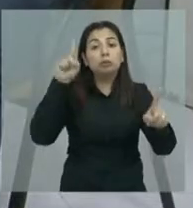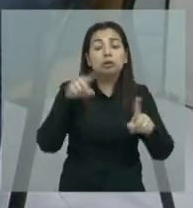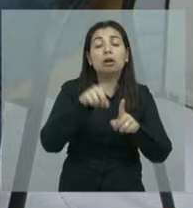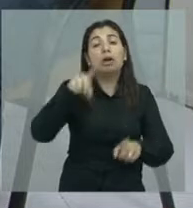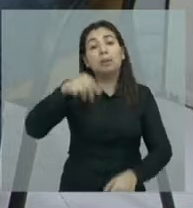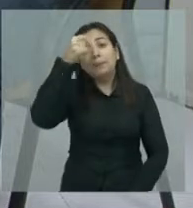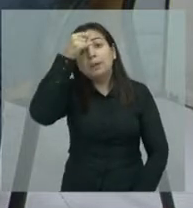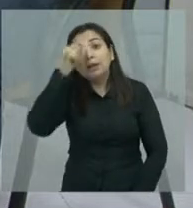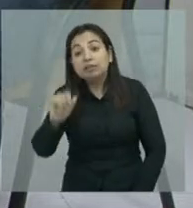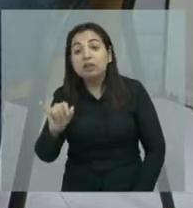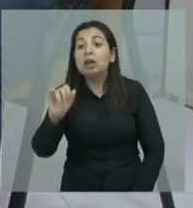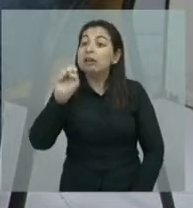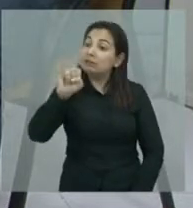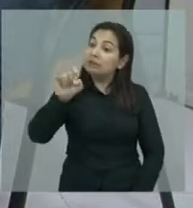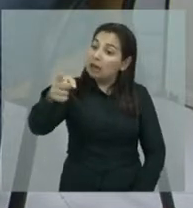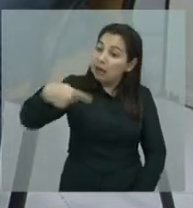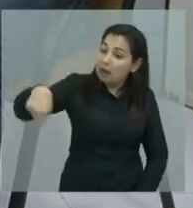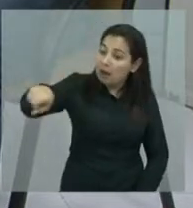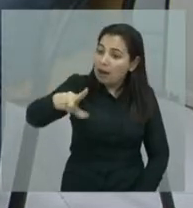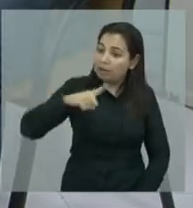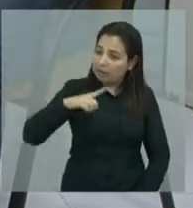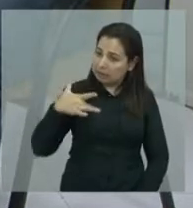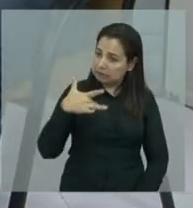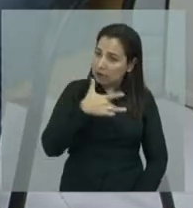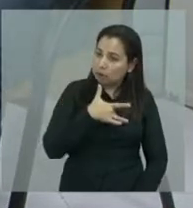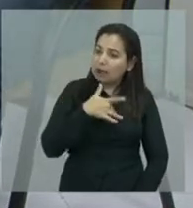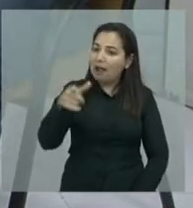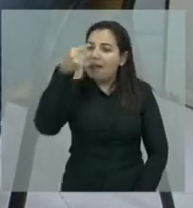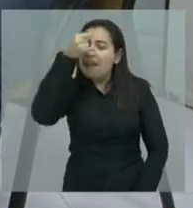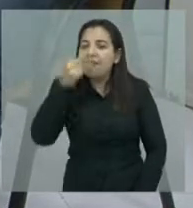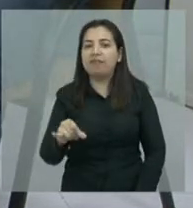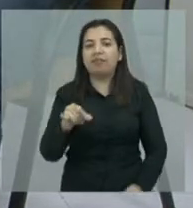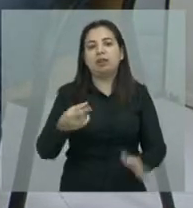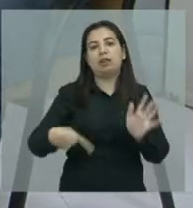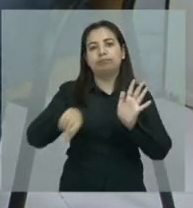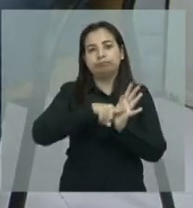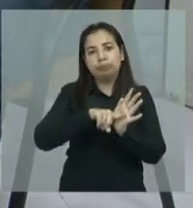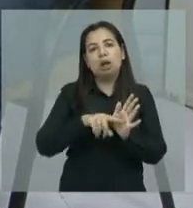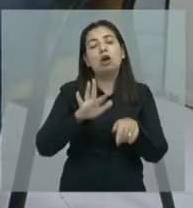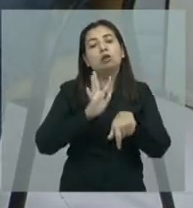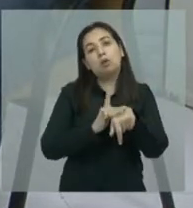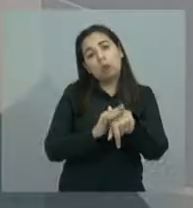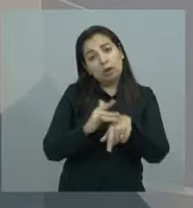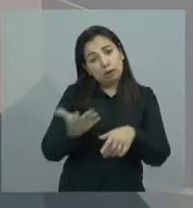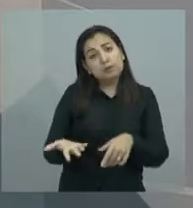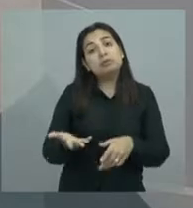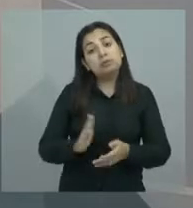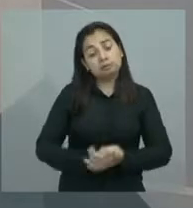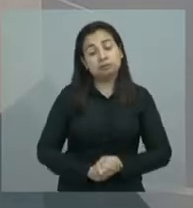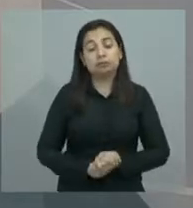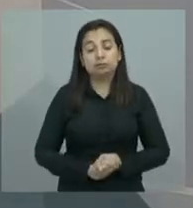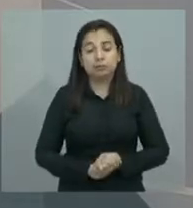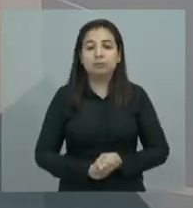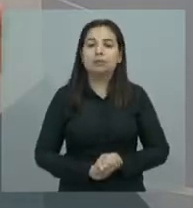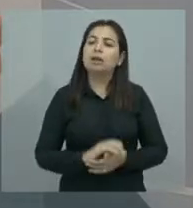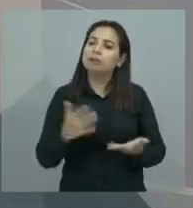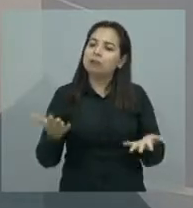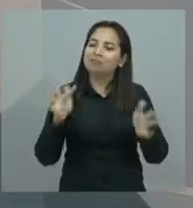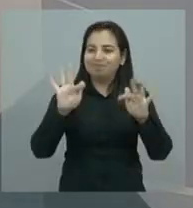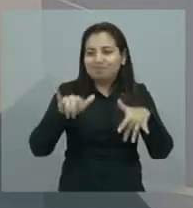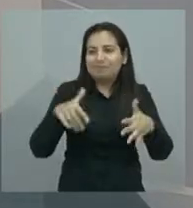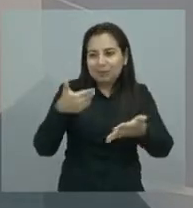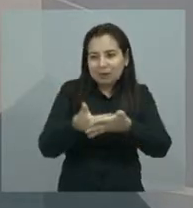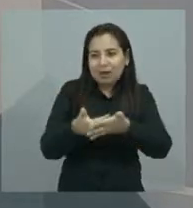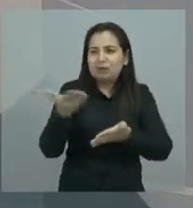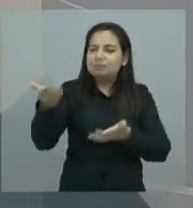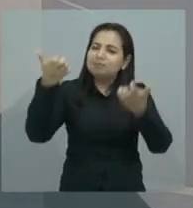na fila do lado de lá não passe para a fila do lado de cá, entendeu? Exatamente. Otávio, nós estamos chegando no final do programa. Eu gostaria que você fizesse assim as suas considerações